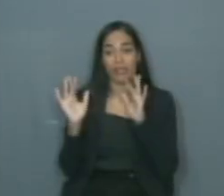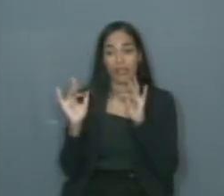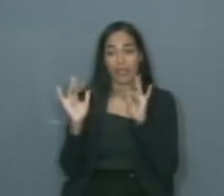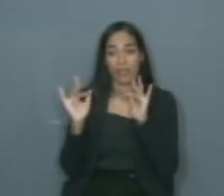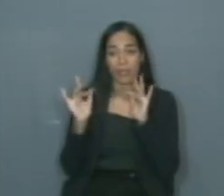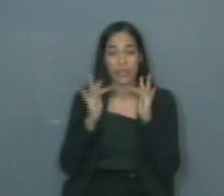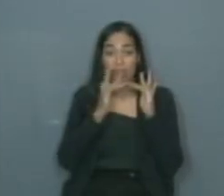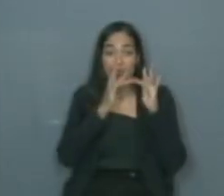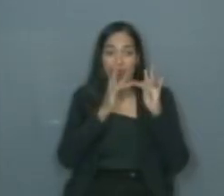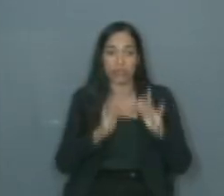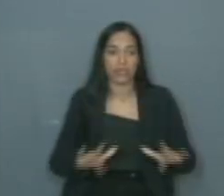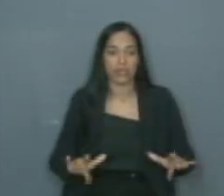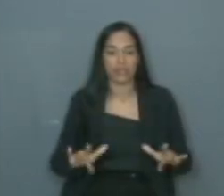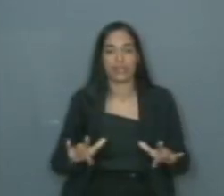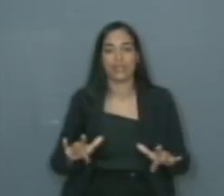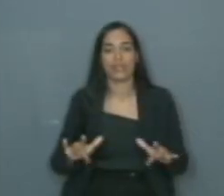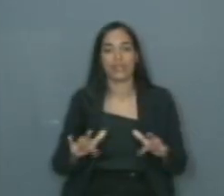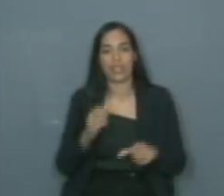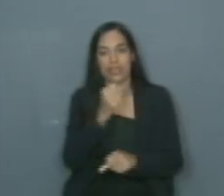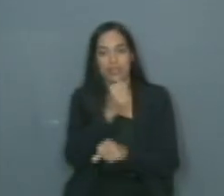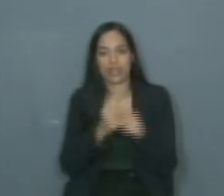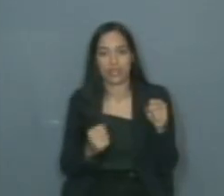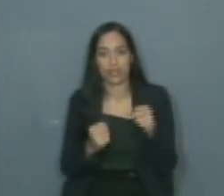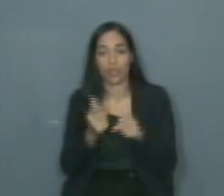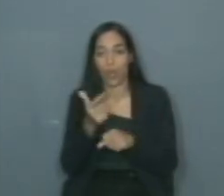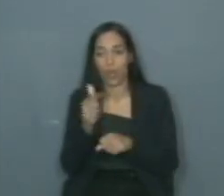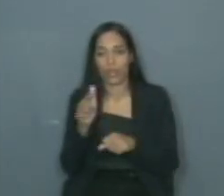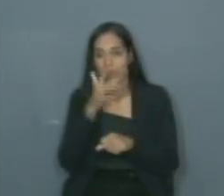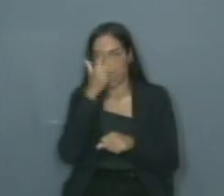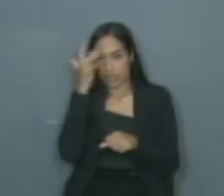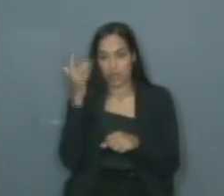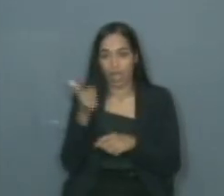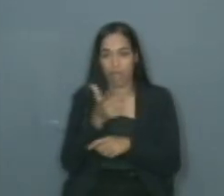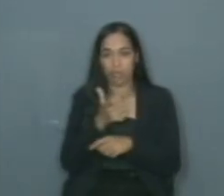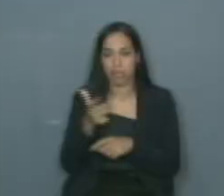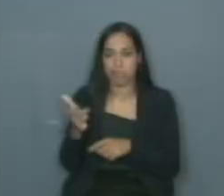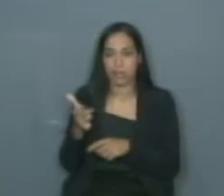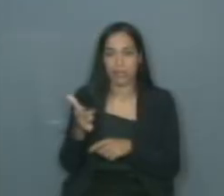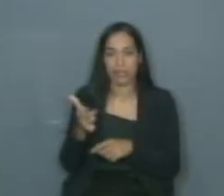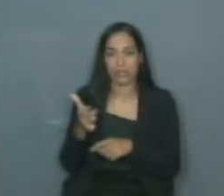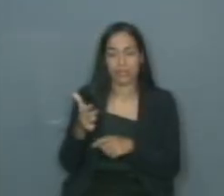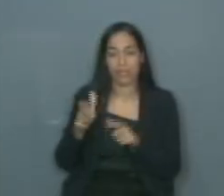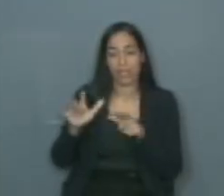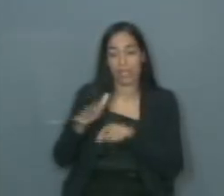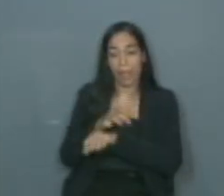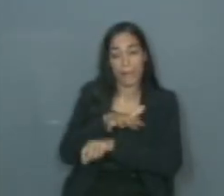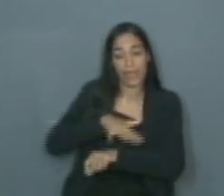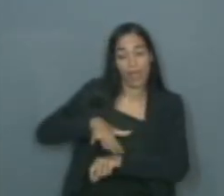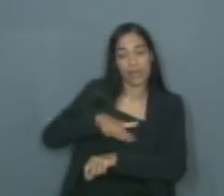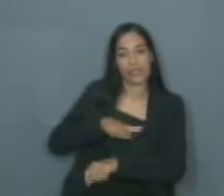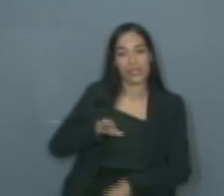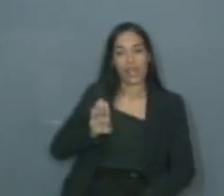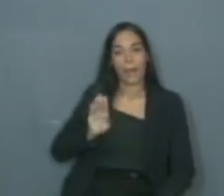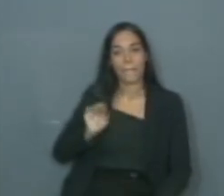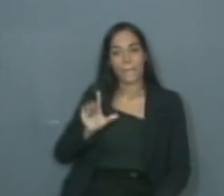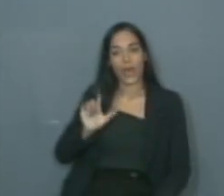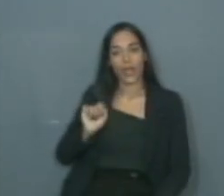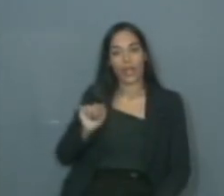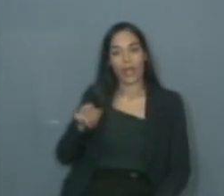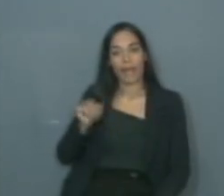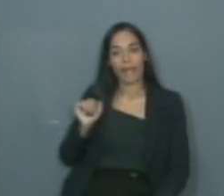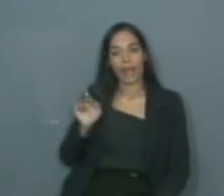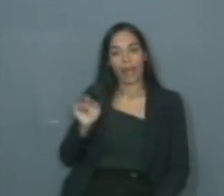terminou matando a namorada e matando outra pessoa quando ele atirou, ali mesmo na praça ali da Bola na Rede. Ali foi